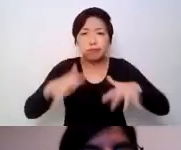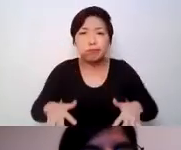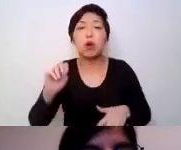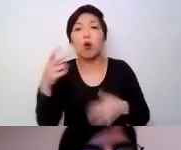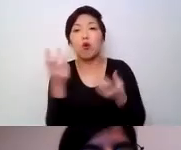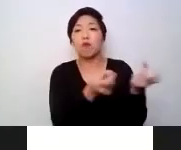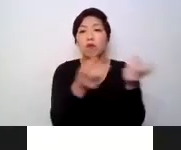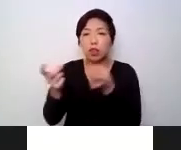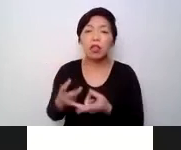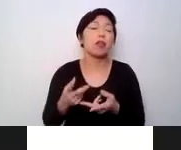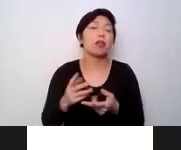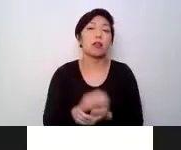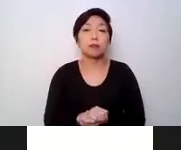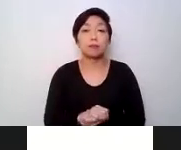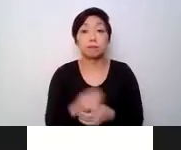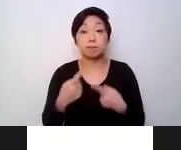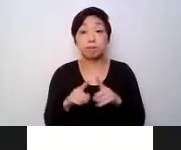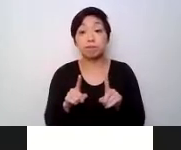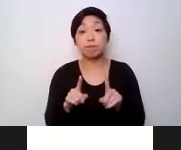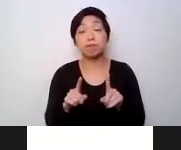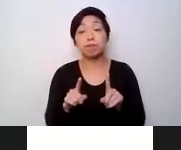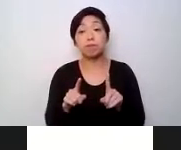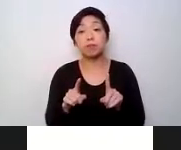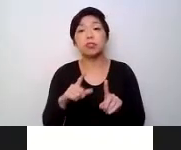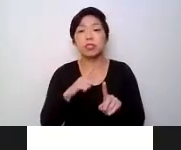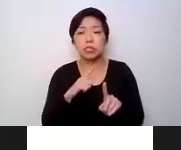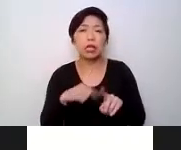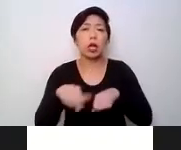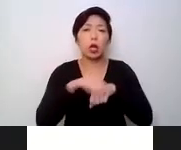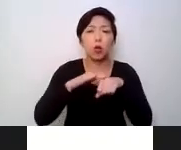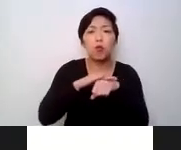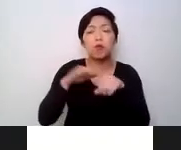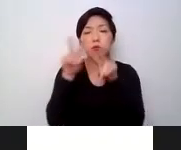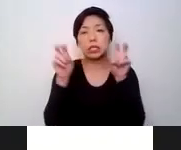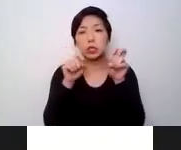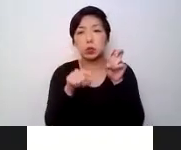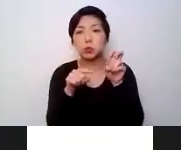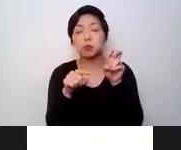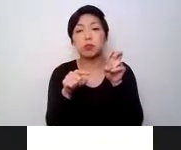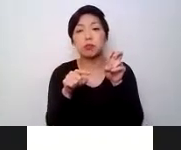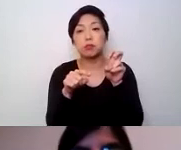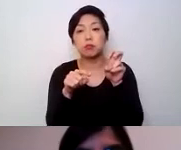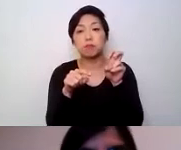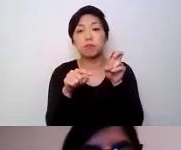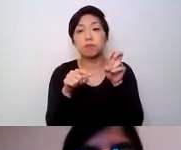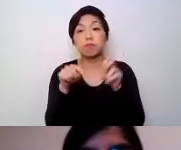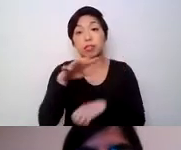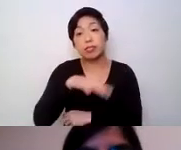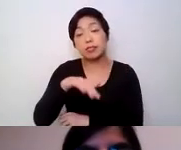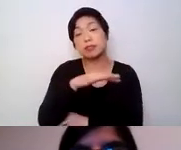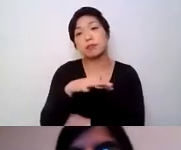de terrenos então existe algumas conversas paralelas que fazem com que esses espaços vão